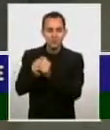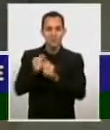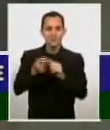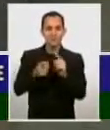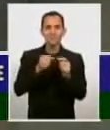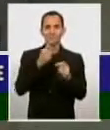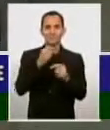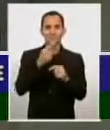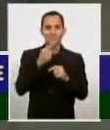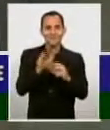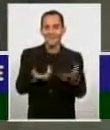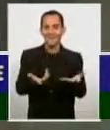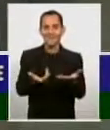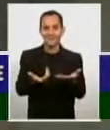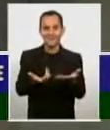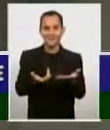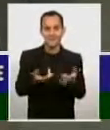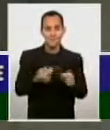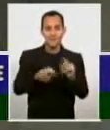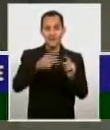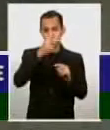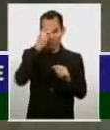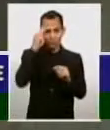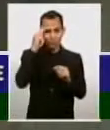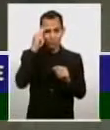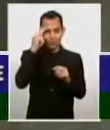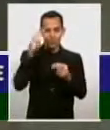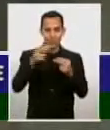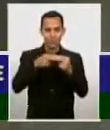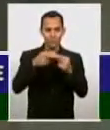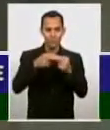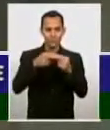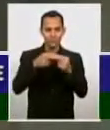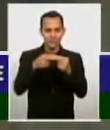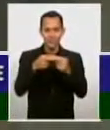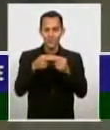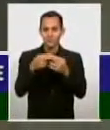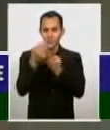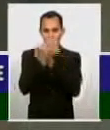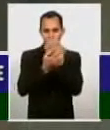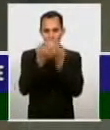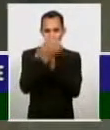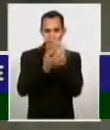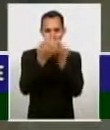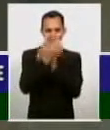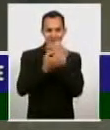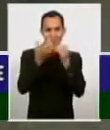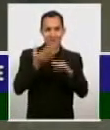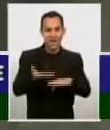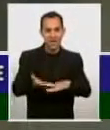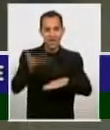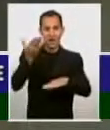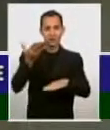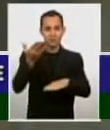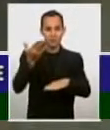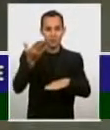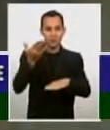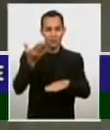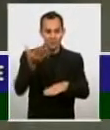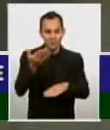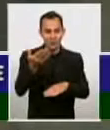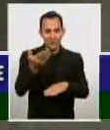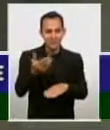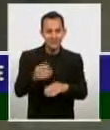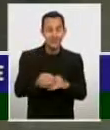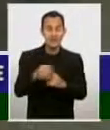tem ambiente para isso. E as pessoas que utilizam esse mecanismo, essa música alta, esse aparelho sonoro